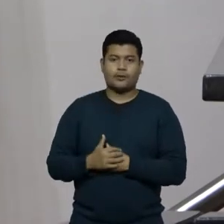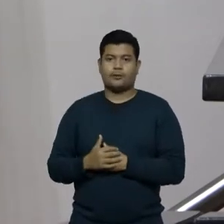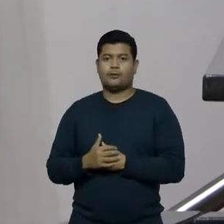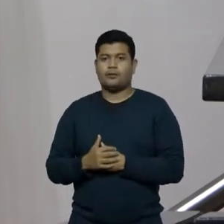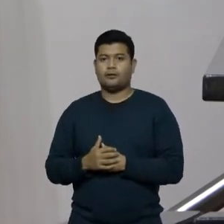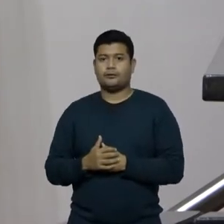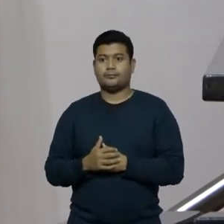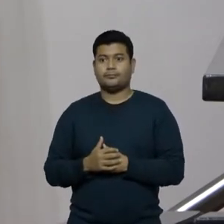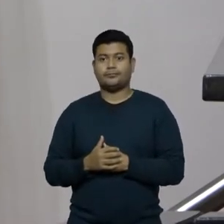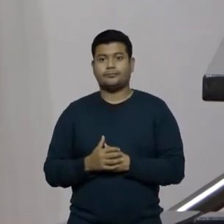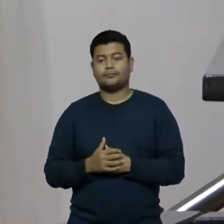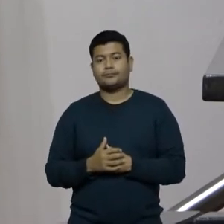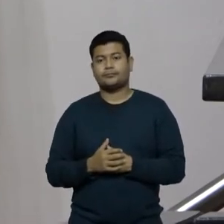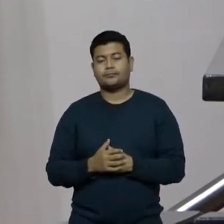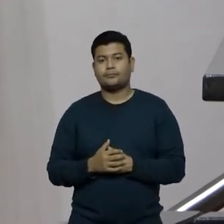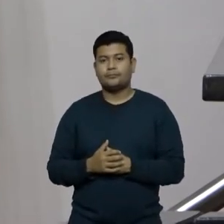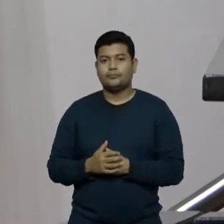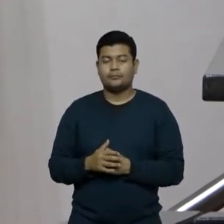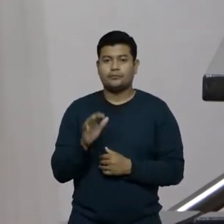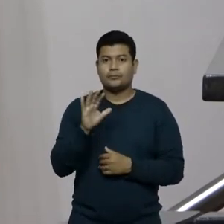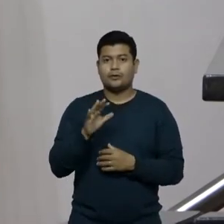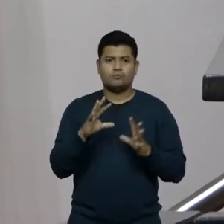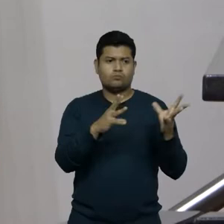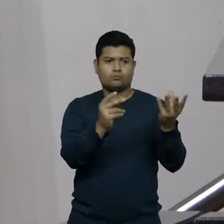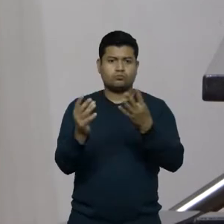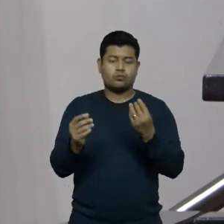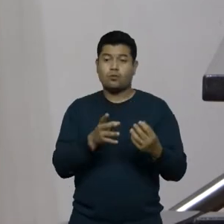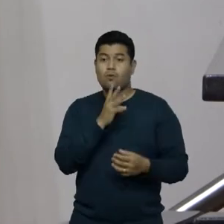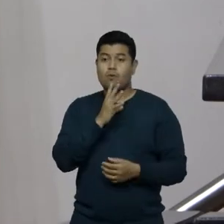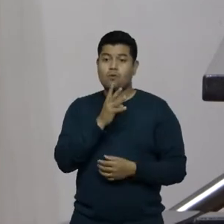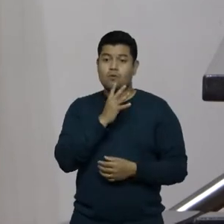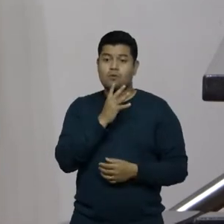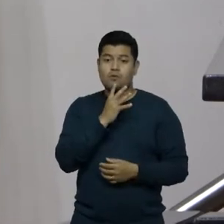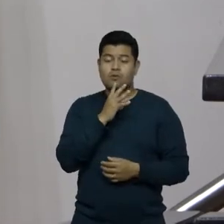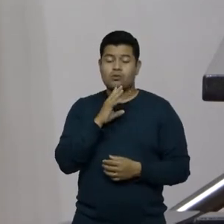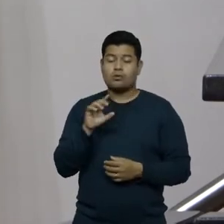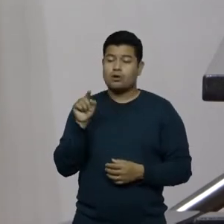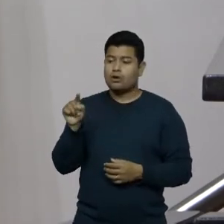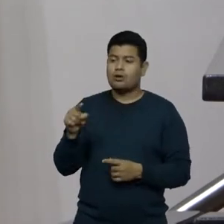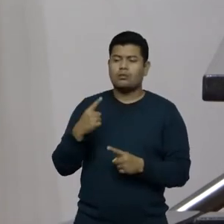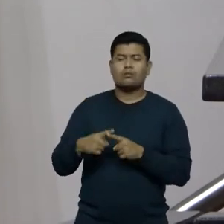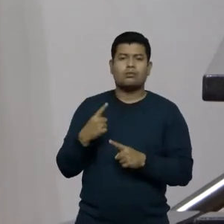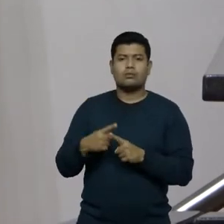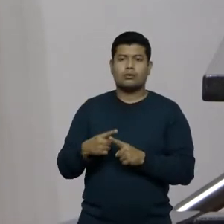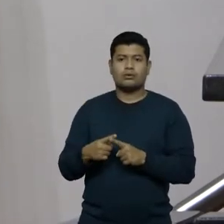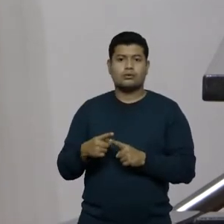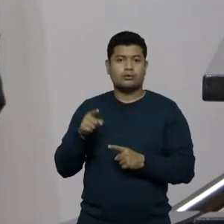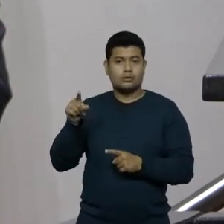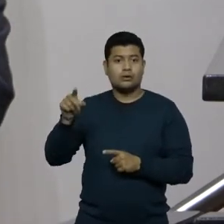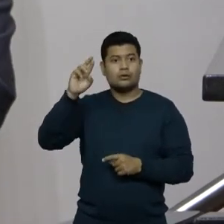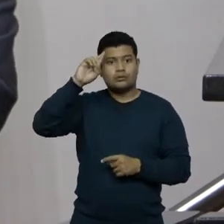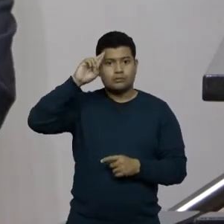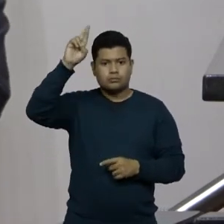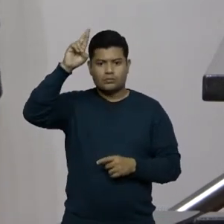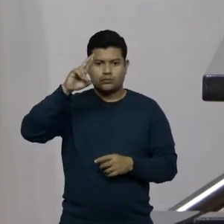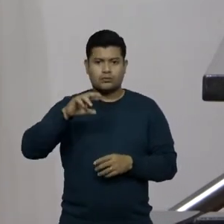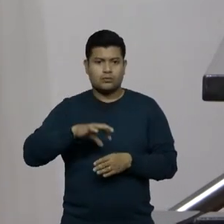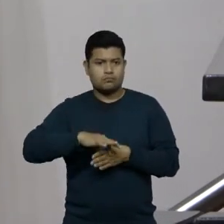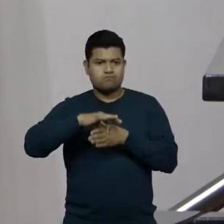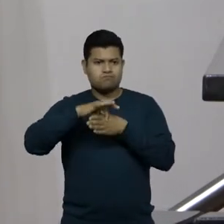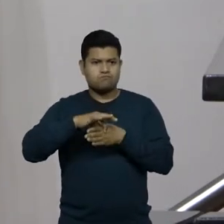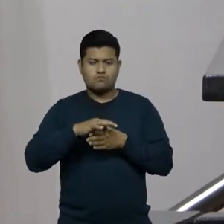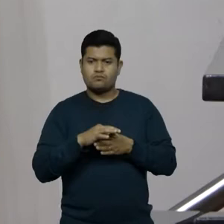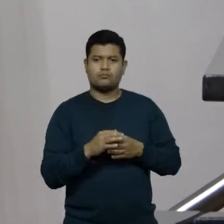e ficou conhecida especialmente por ela ter liberado um grupo